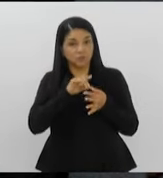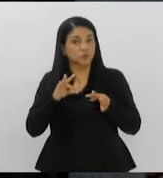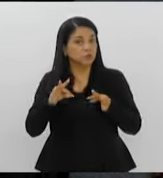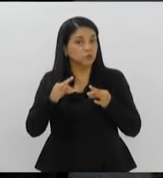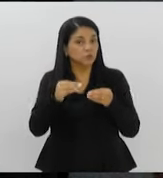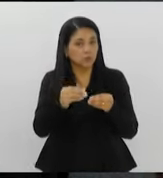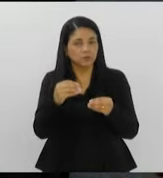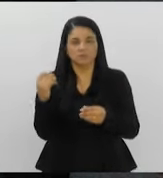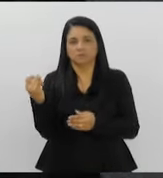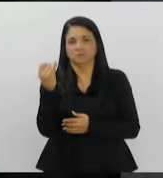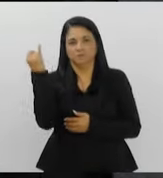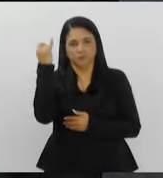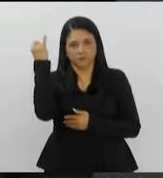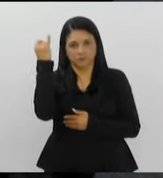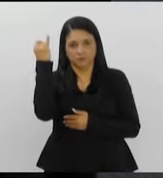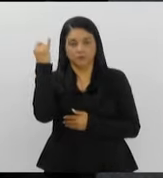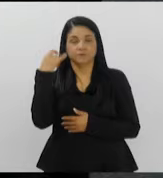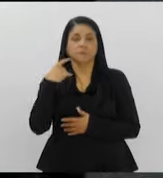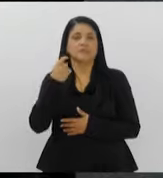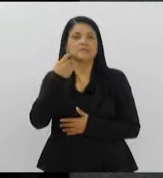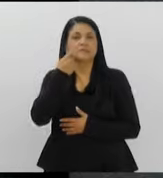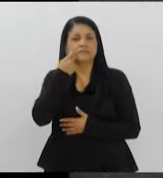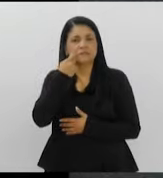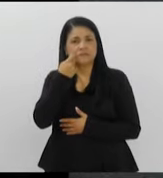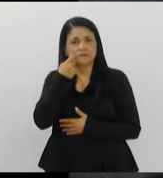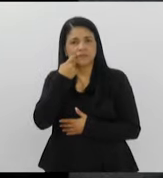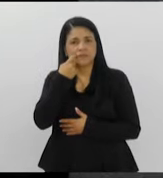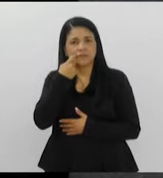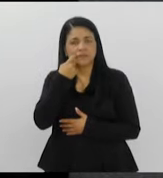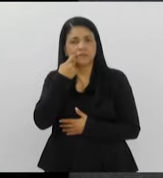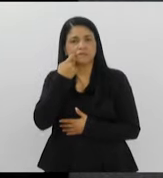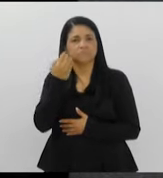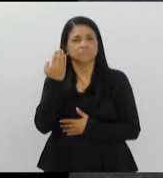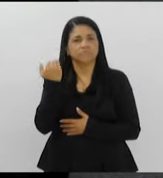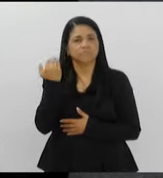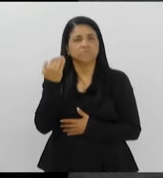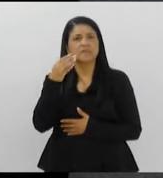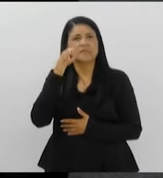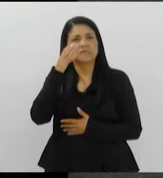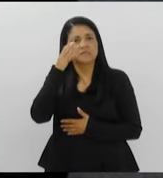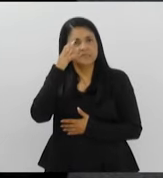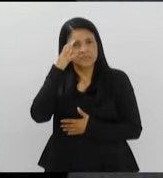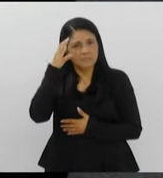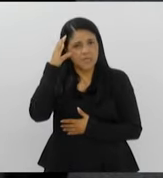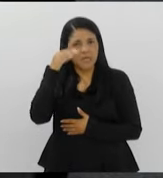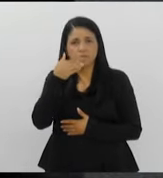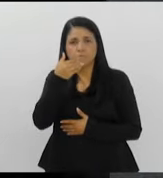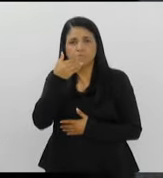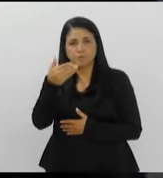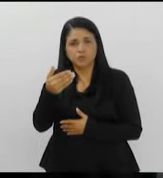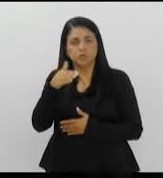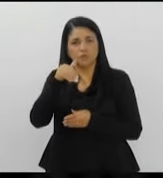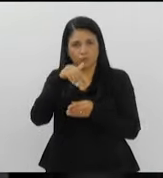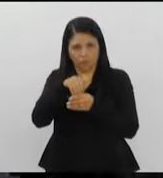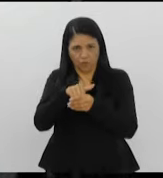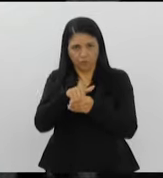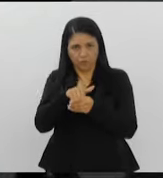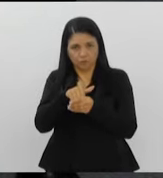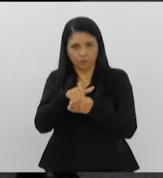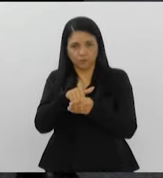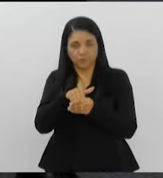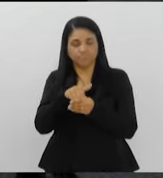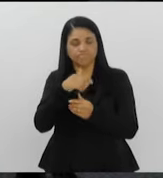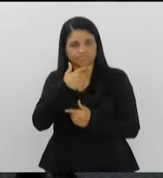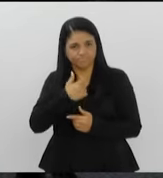importantes. E como na sexta-feira a Célia havia me pedido o voto, né,